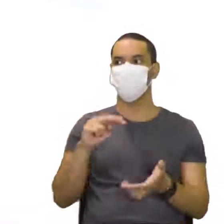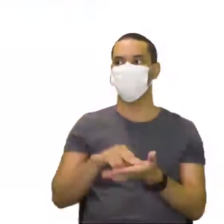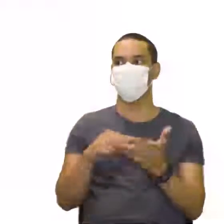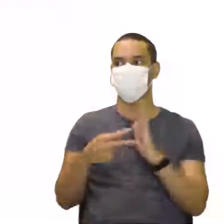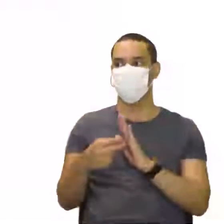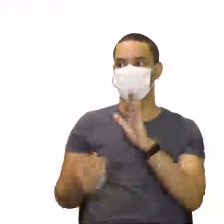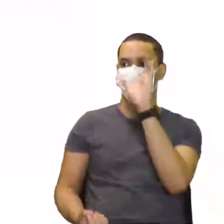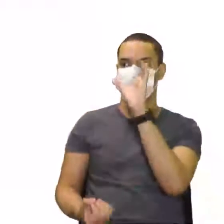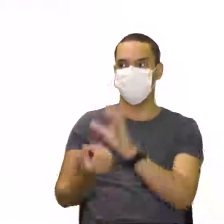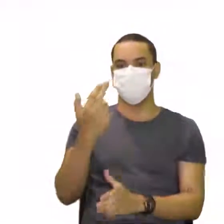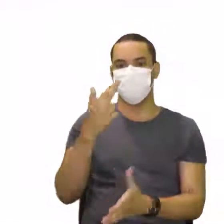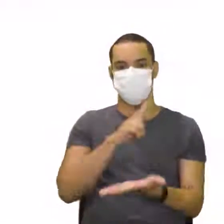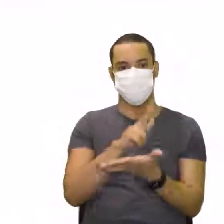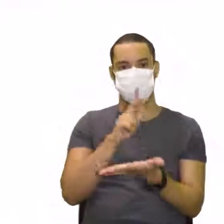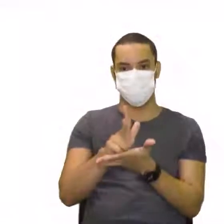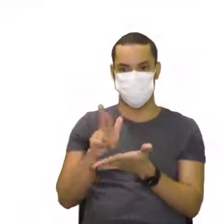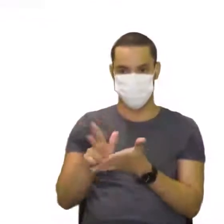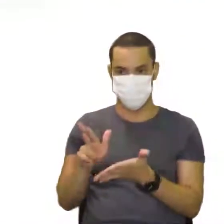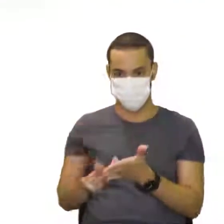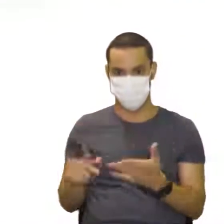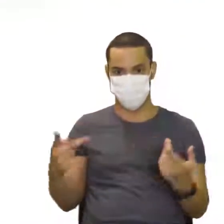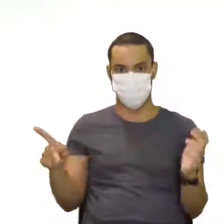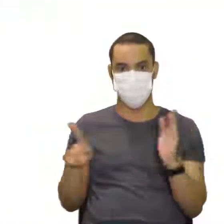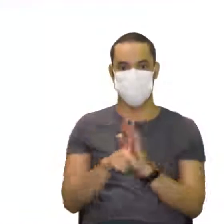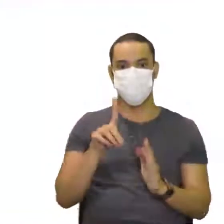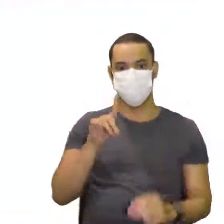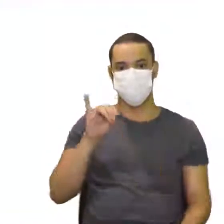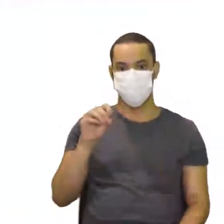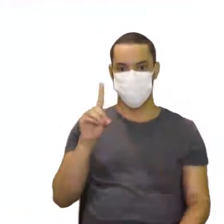Light Emitting Diode, ou seja, diodo